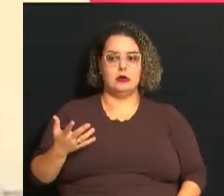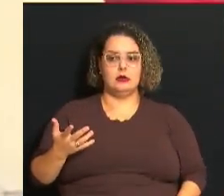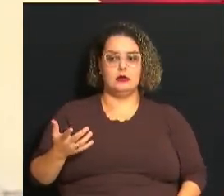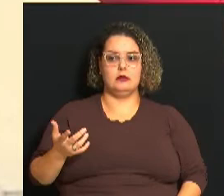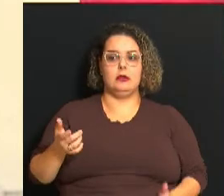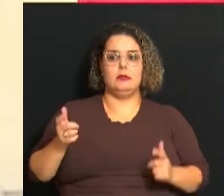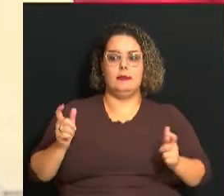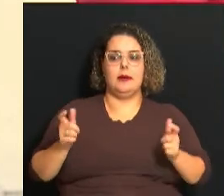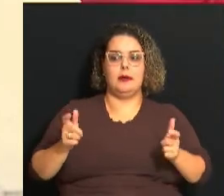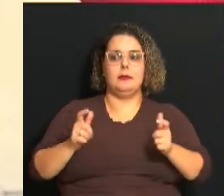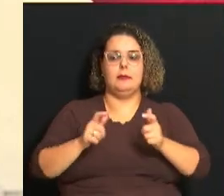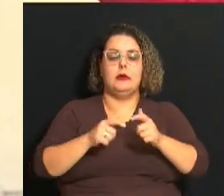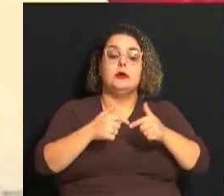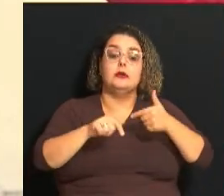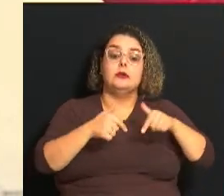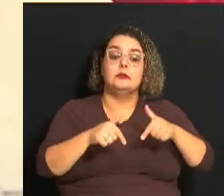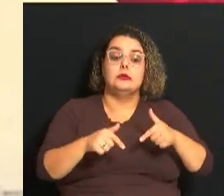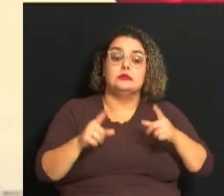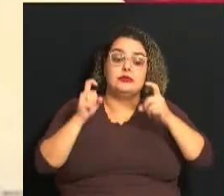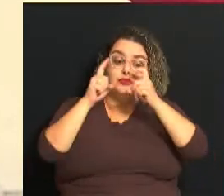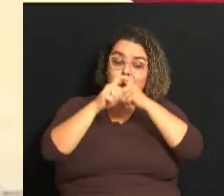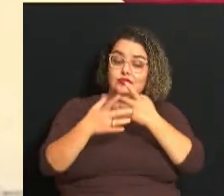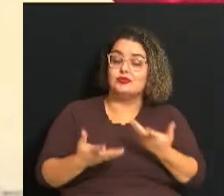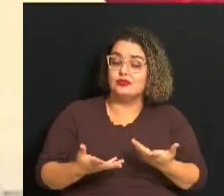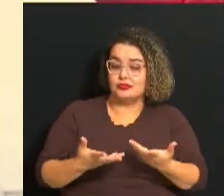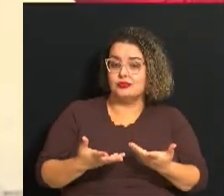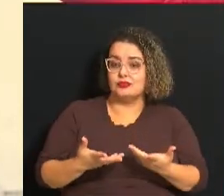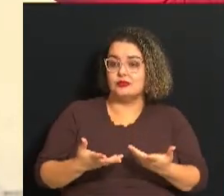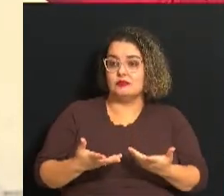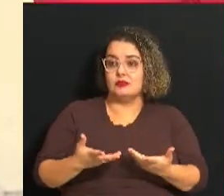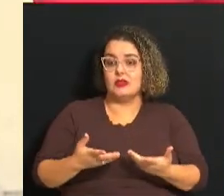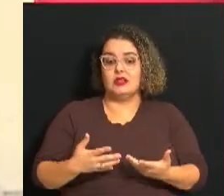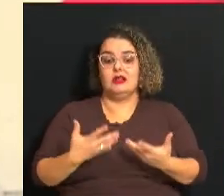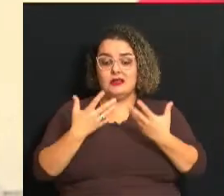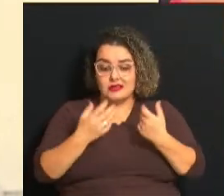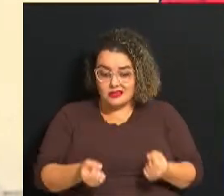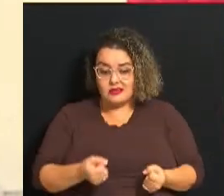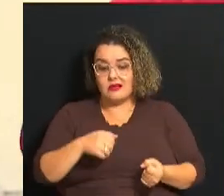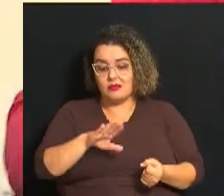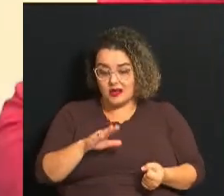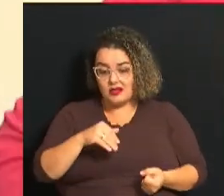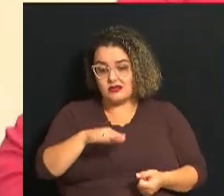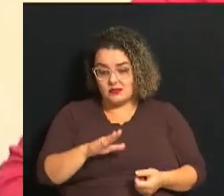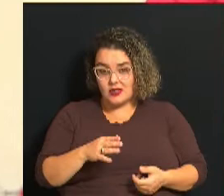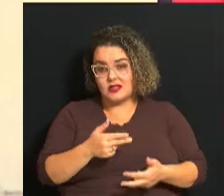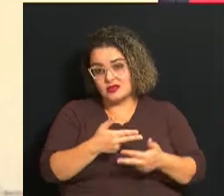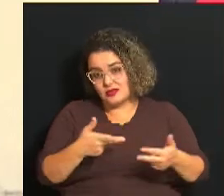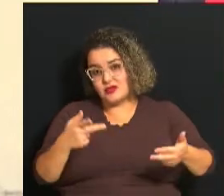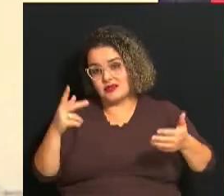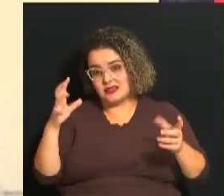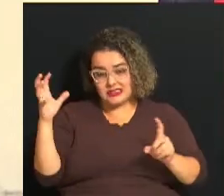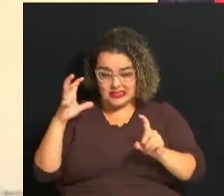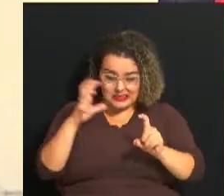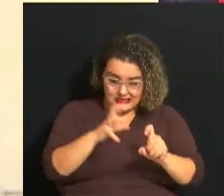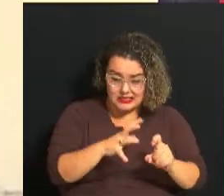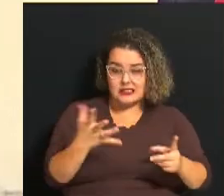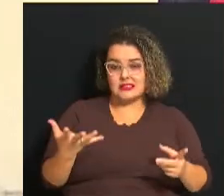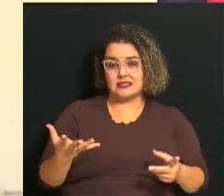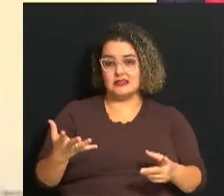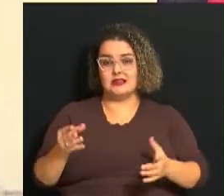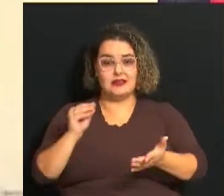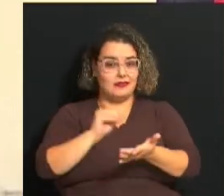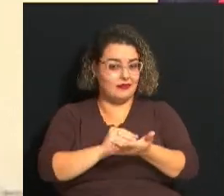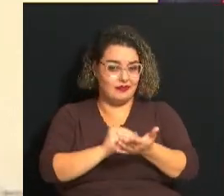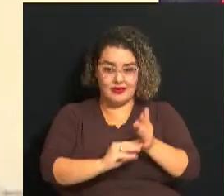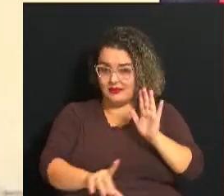corda no pescoço do trabalhador e impondo ao trabalhador se sujeitar cada vez mais a condutas abusivas e ilegais que